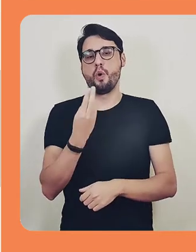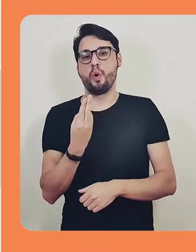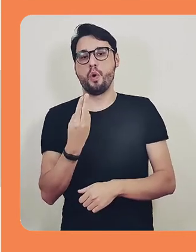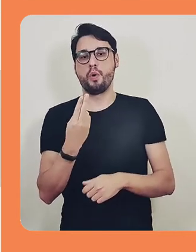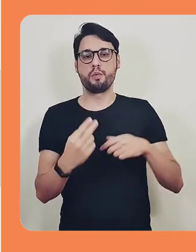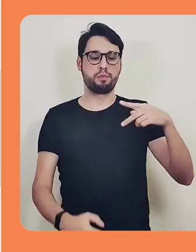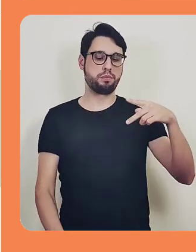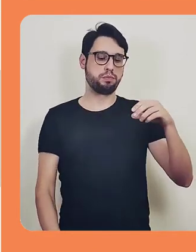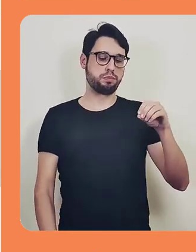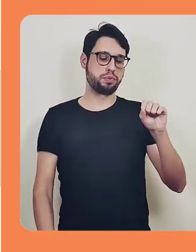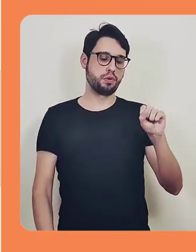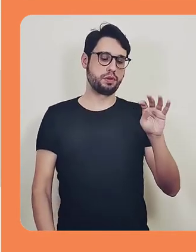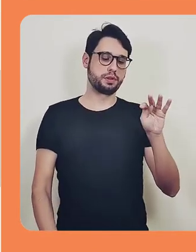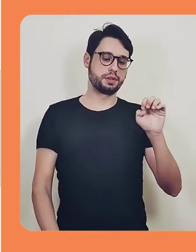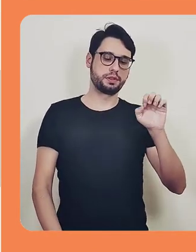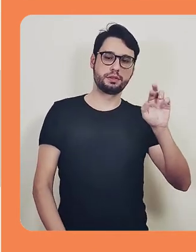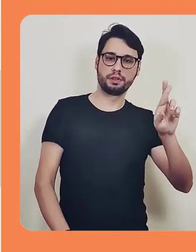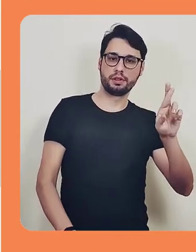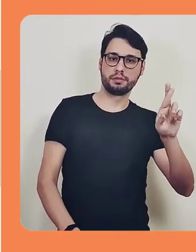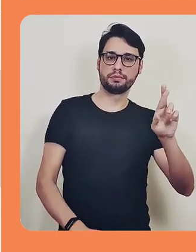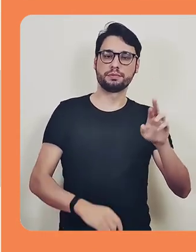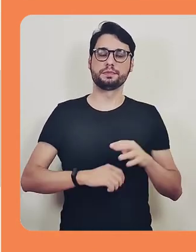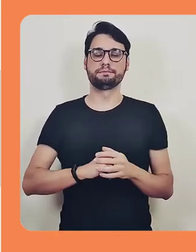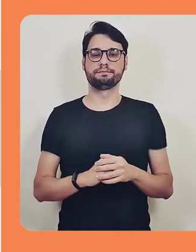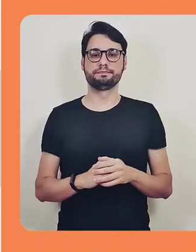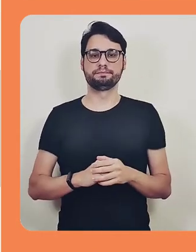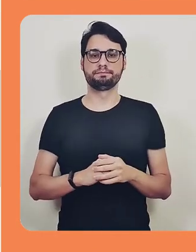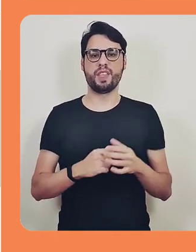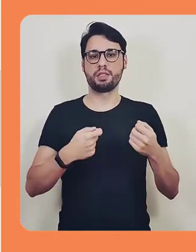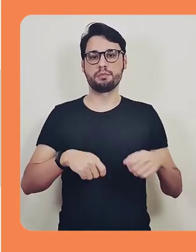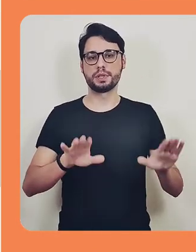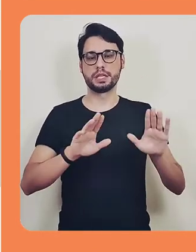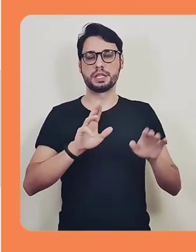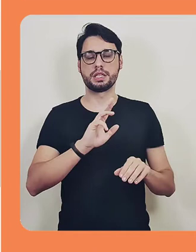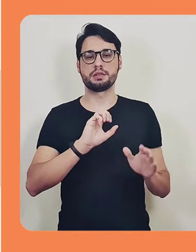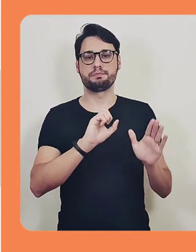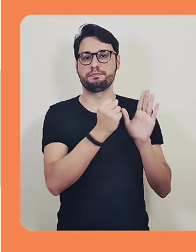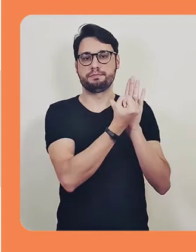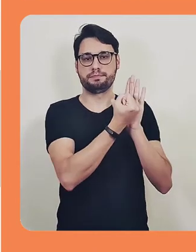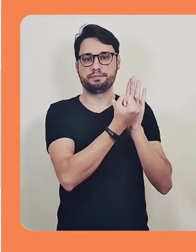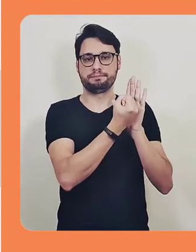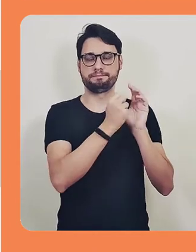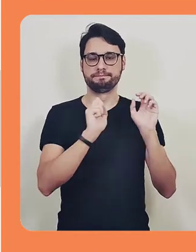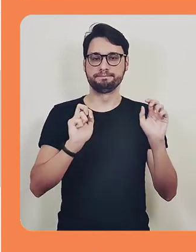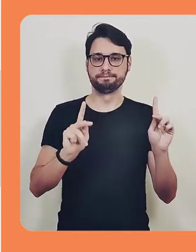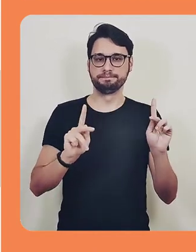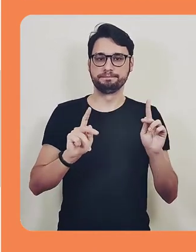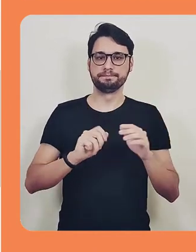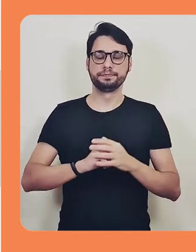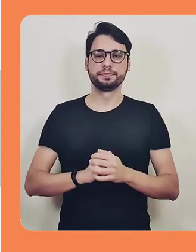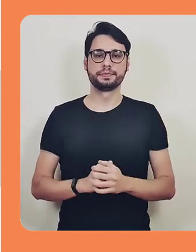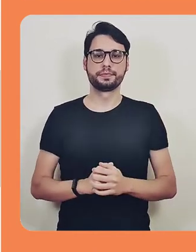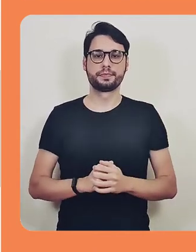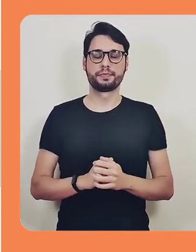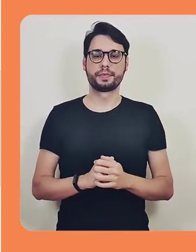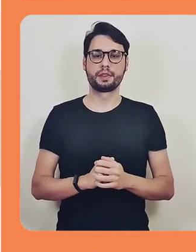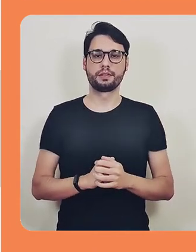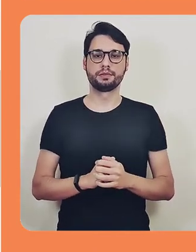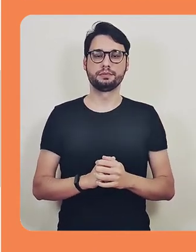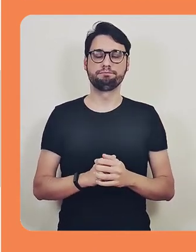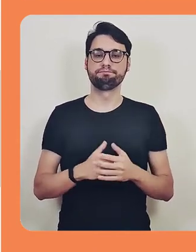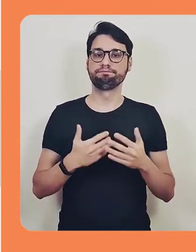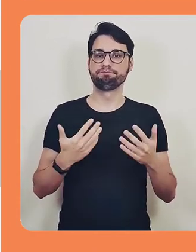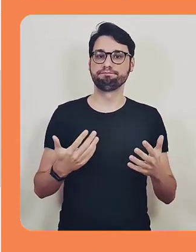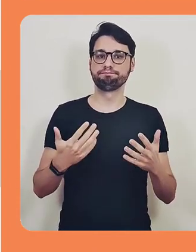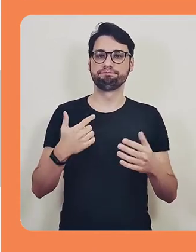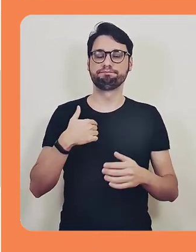ou um pôster. Se tiver o botão, você tem que dar um nome, um rótulo a esse botão. Se não for o botão, for um pôster, você